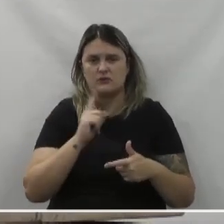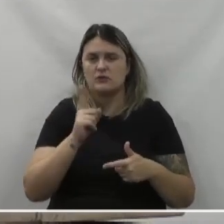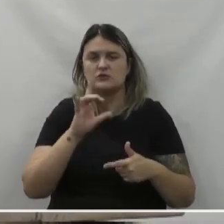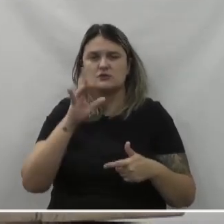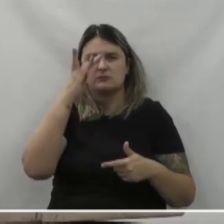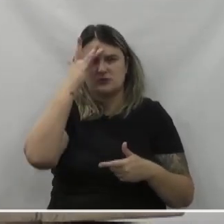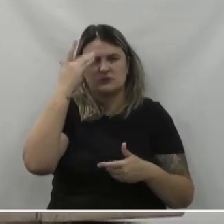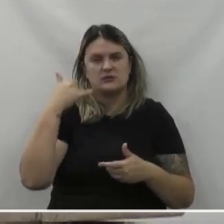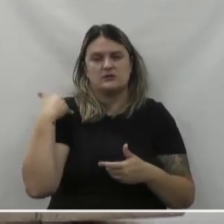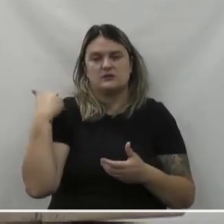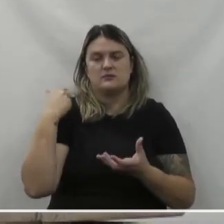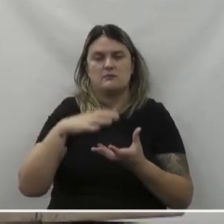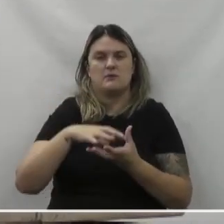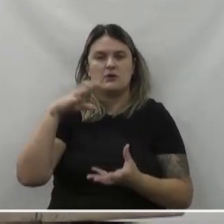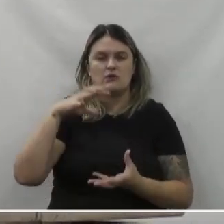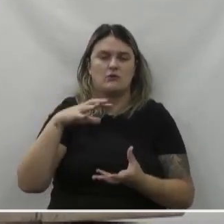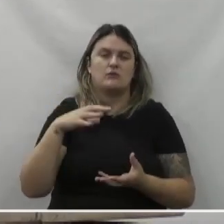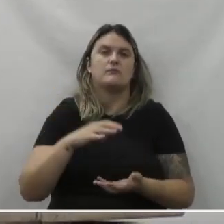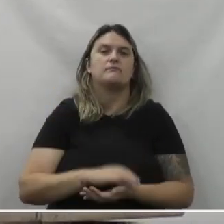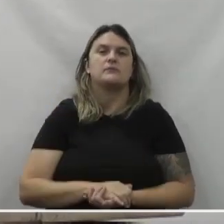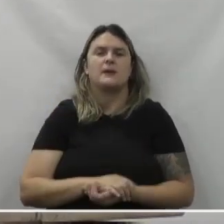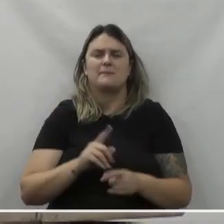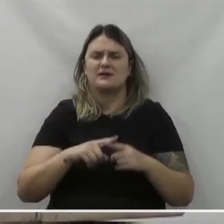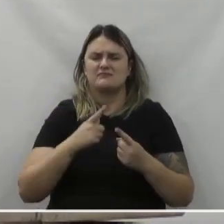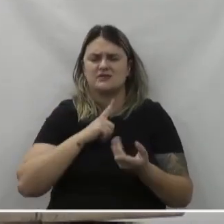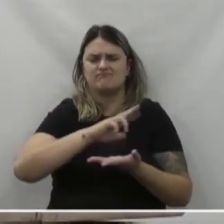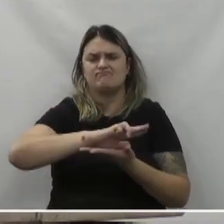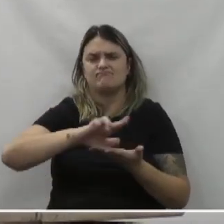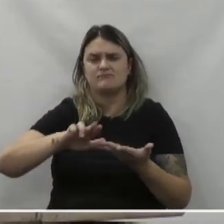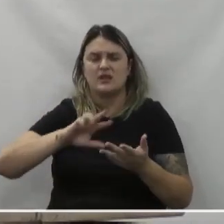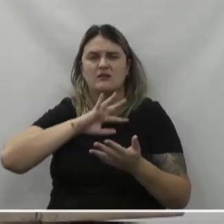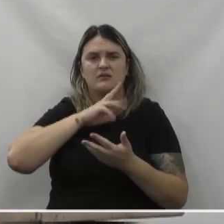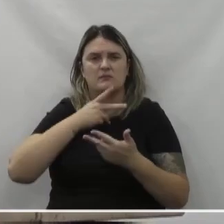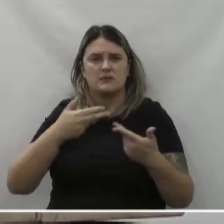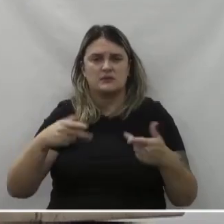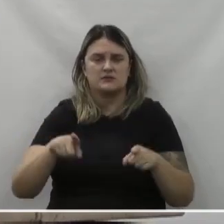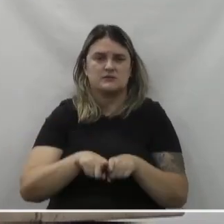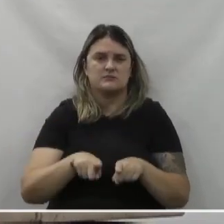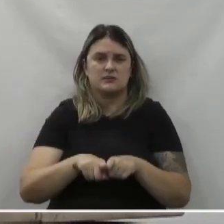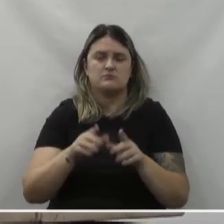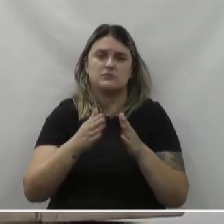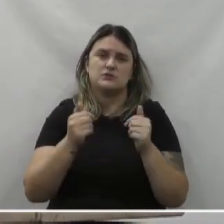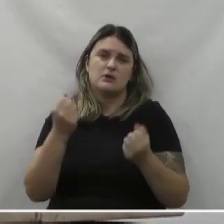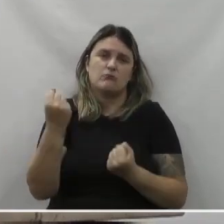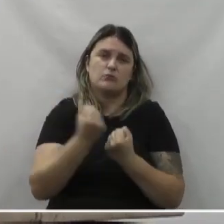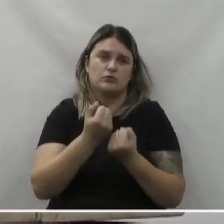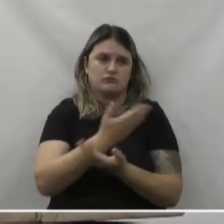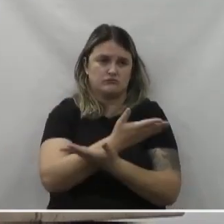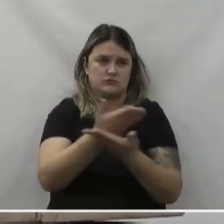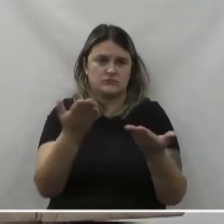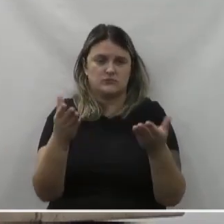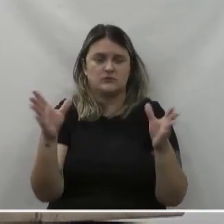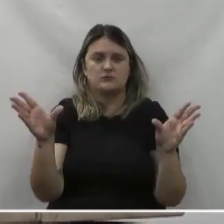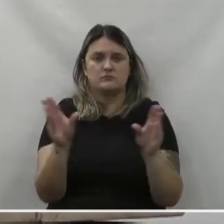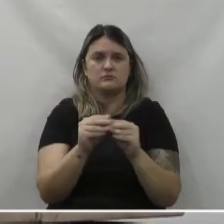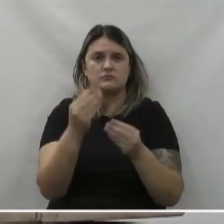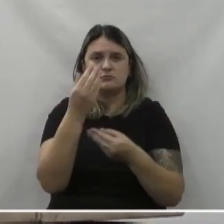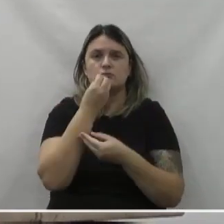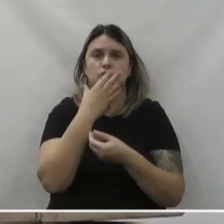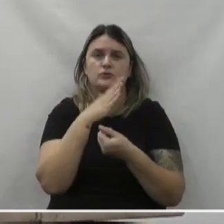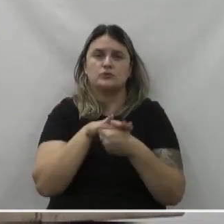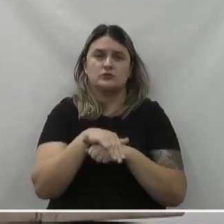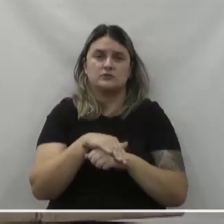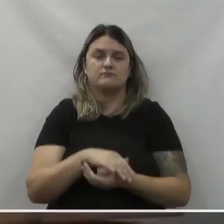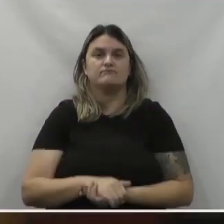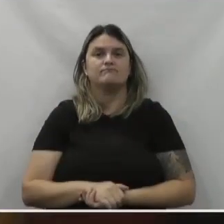idosos, crianças com espectro autismo, mas também aos animais, né? Então, peço o apoio de todos. Seria isso. Boa noite.